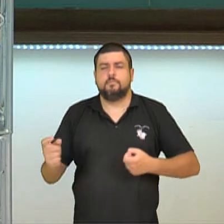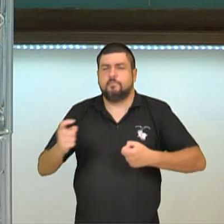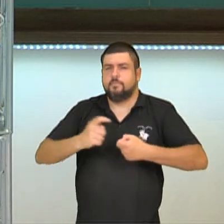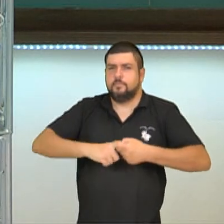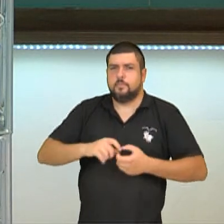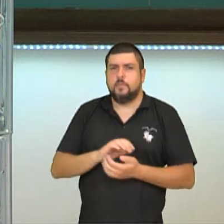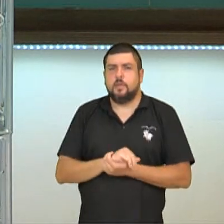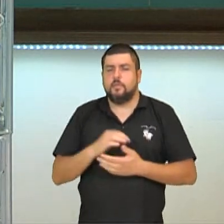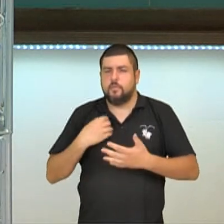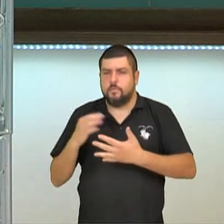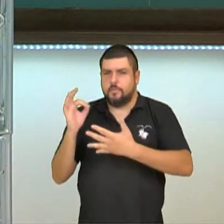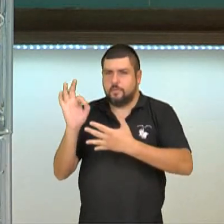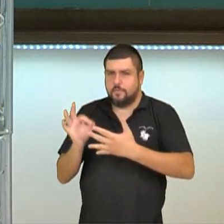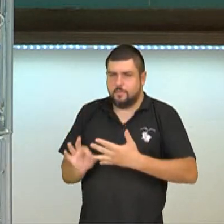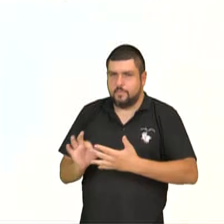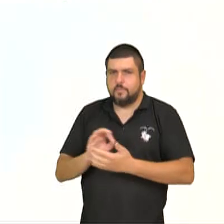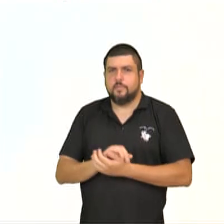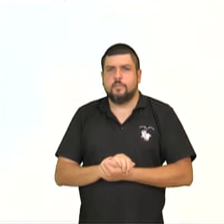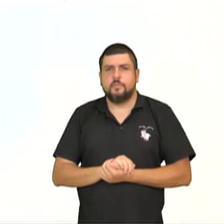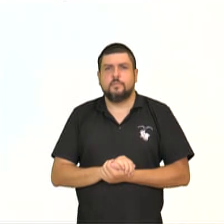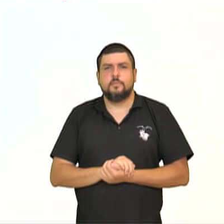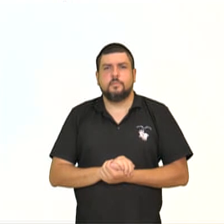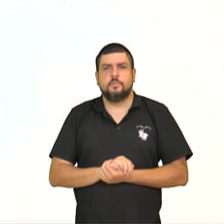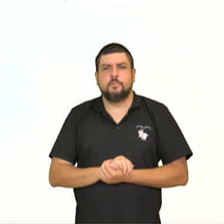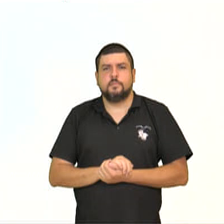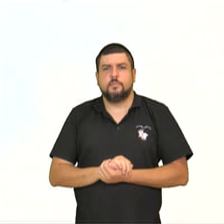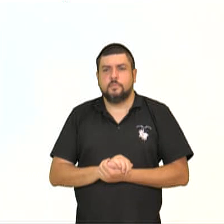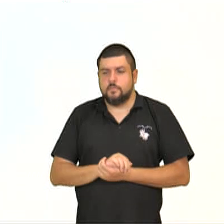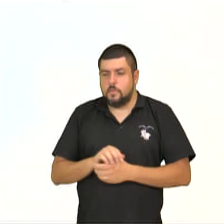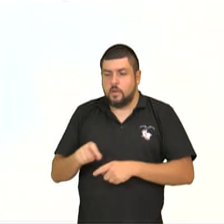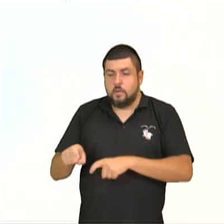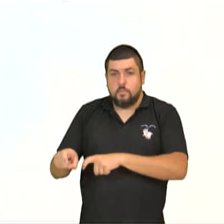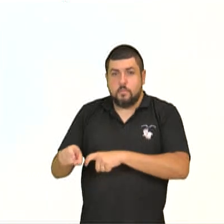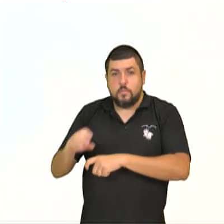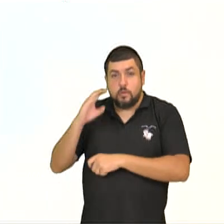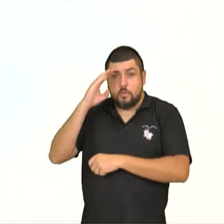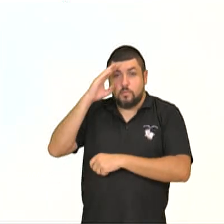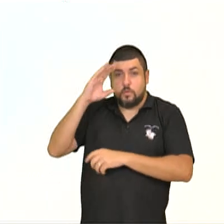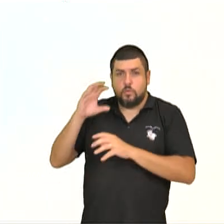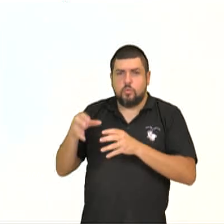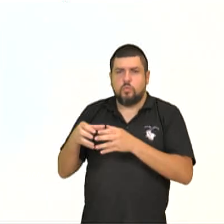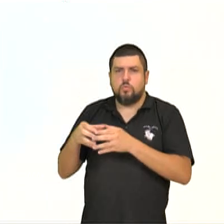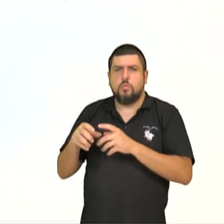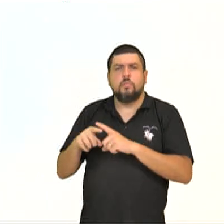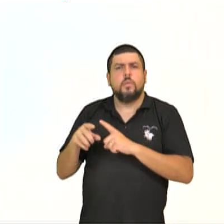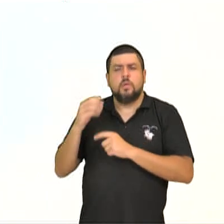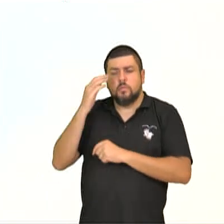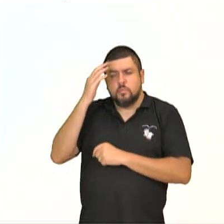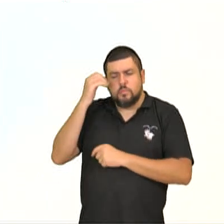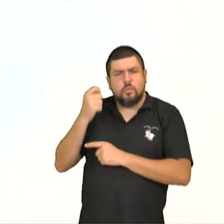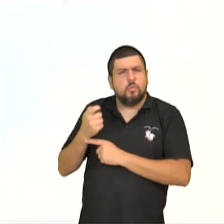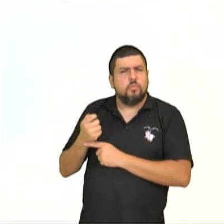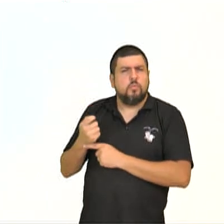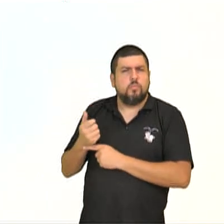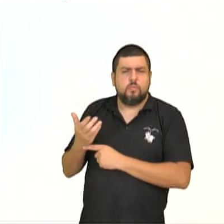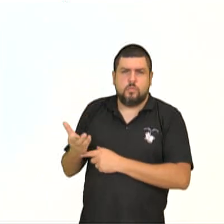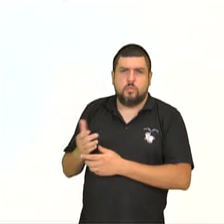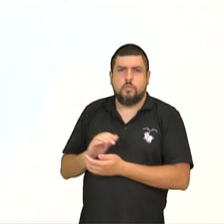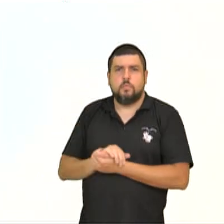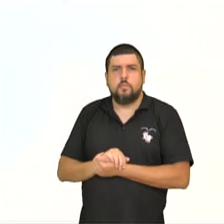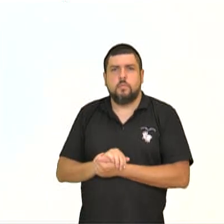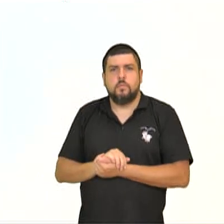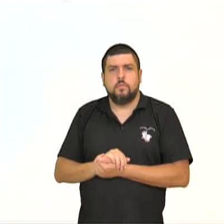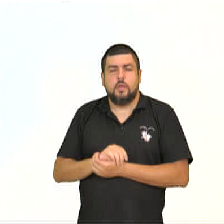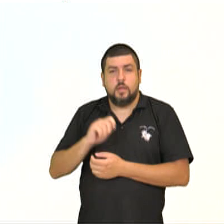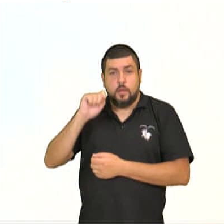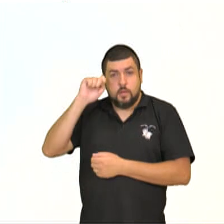Voltei! Vamos corrigir juntos? Os camponeses formavam o principal grupo social, no entanto, sabe-se muito pouco sobre eles. Guerras na